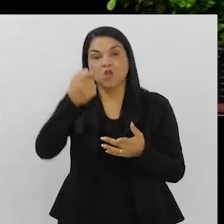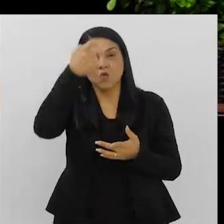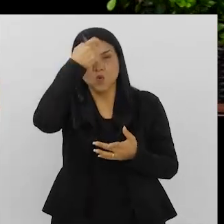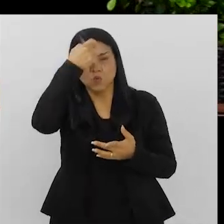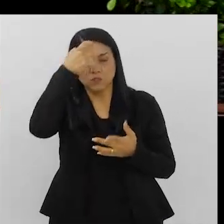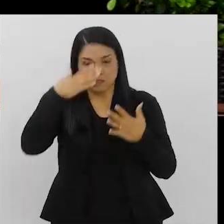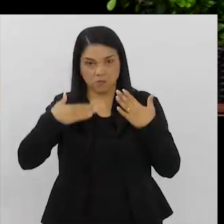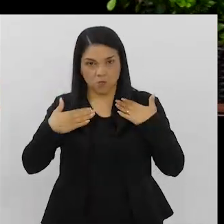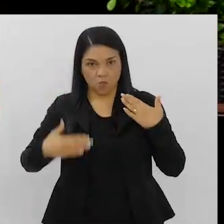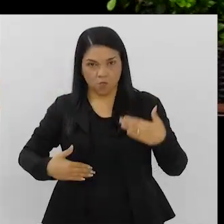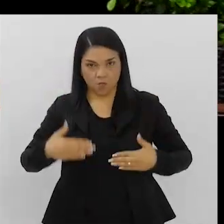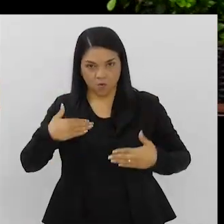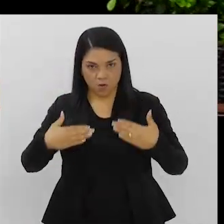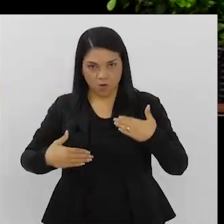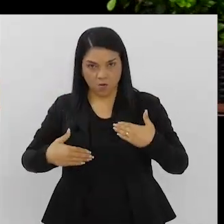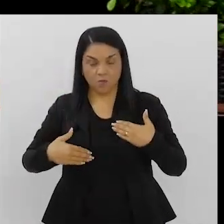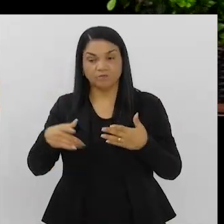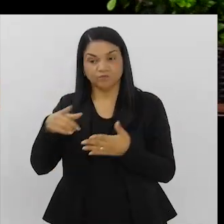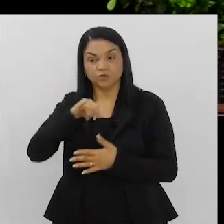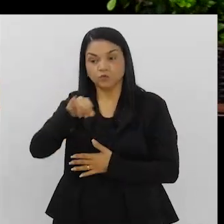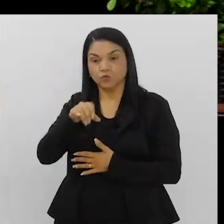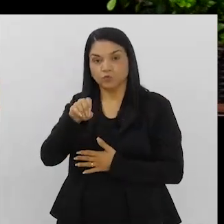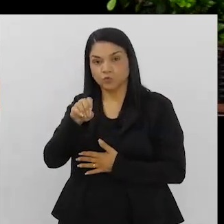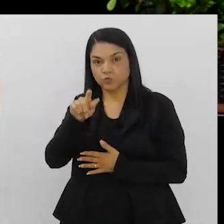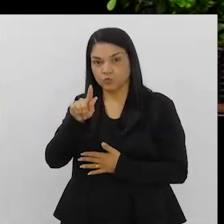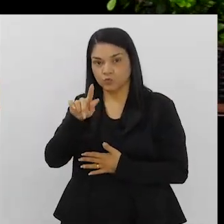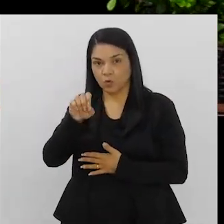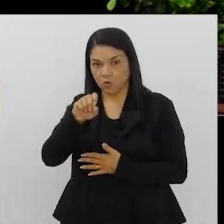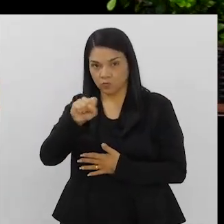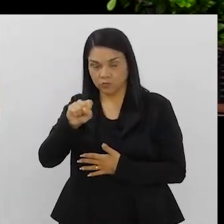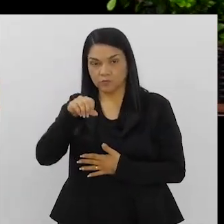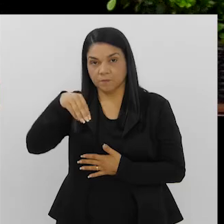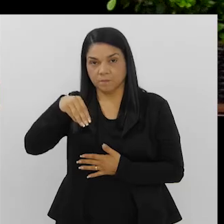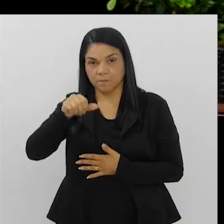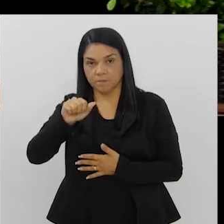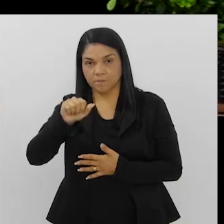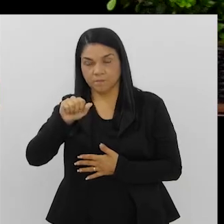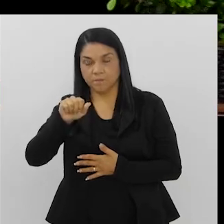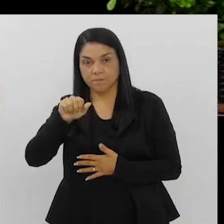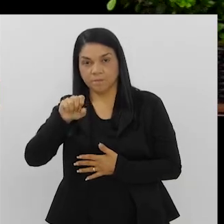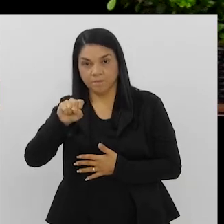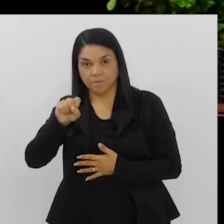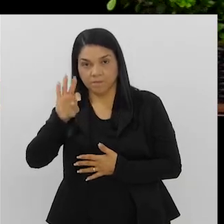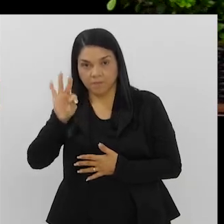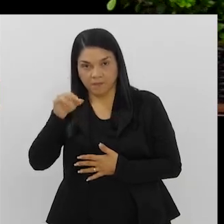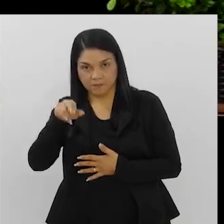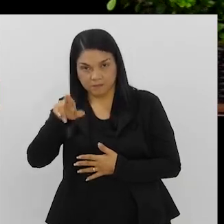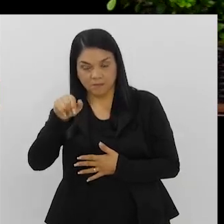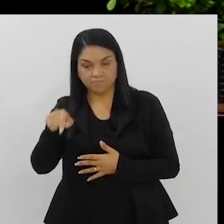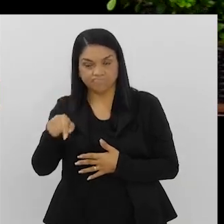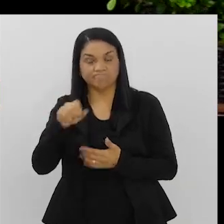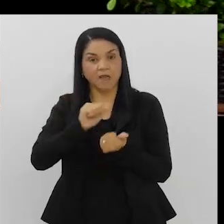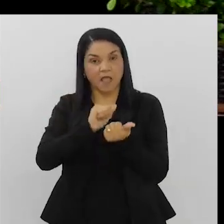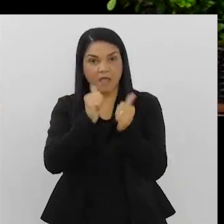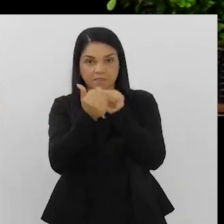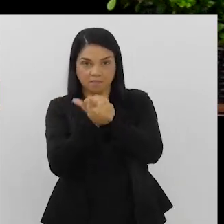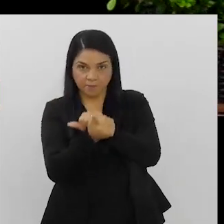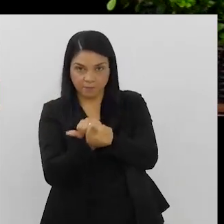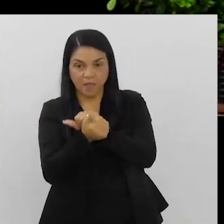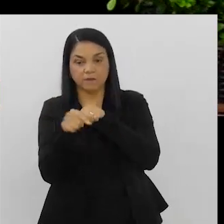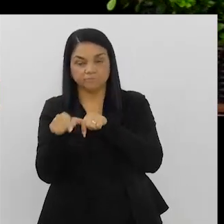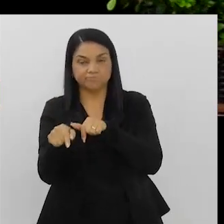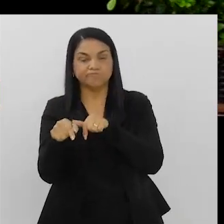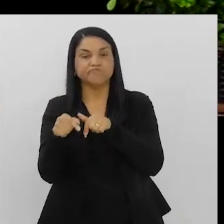consciência corporal, os próprios jogos master, né, que são jogos adaptados, que desenvolvem